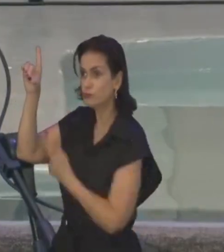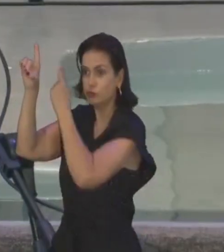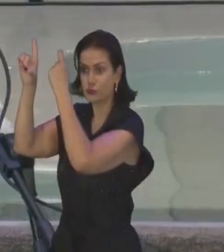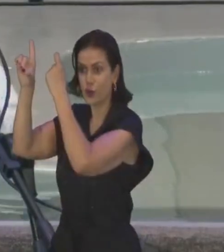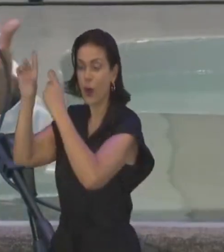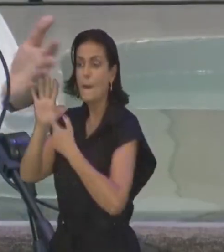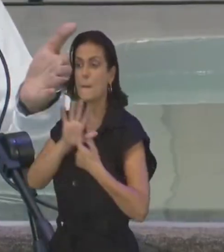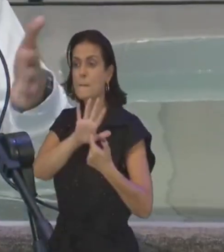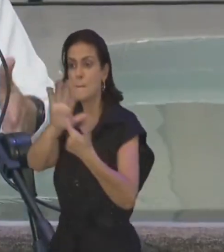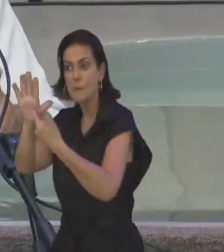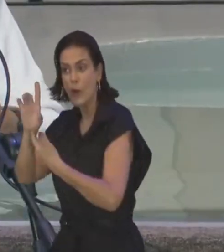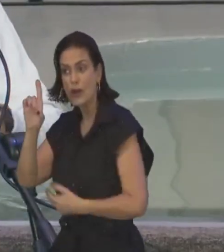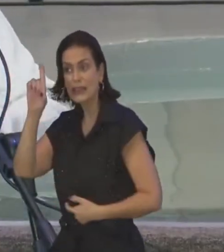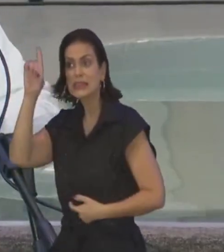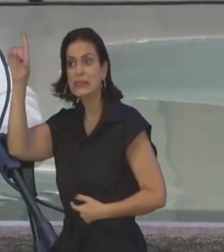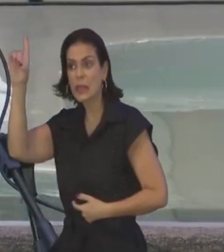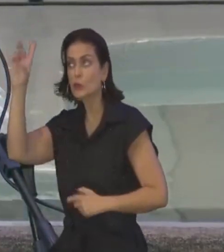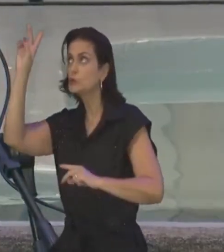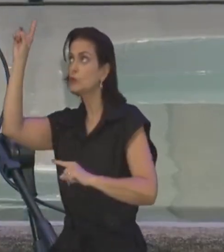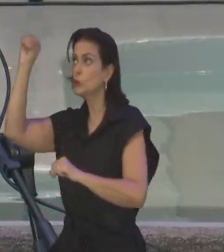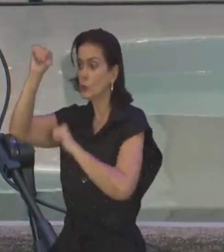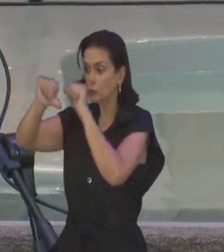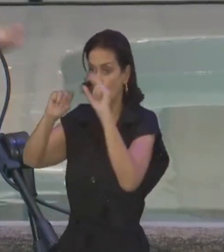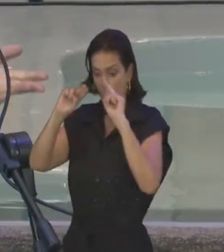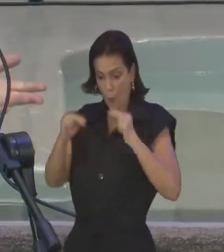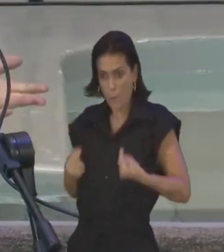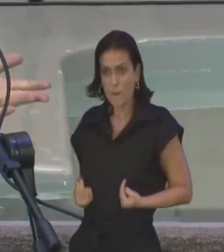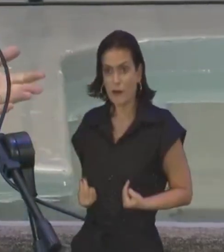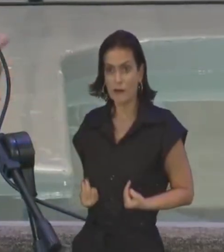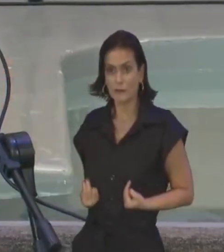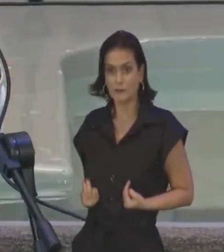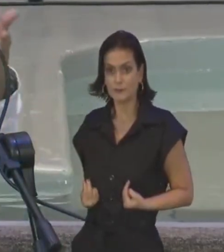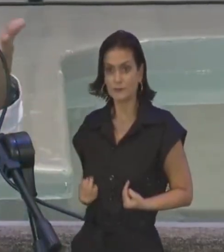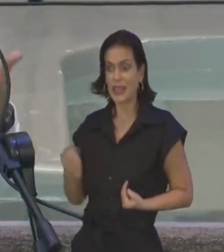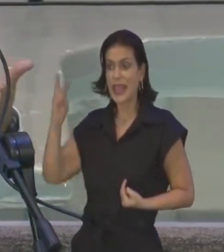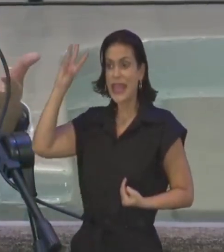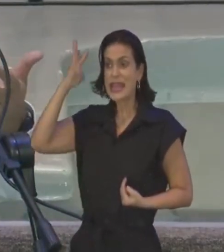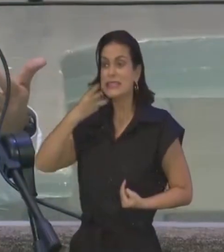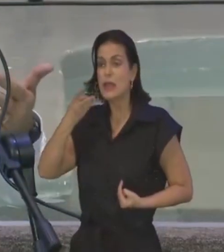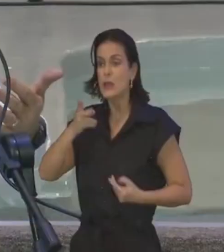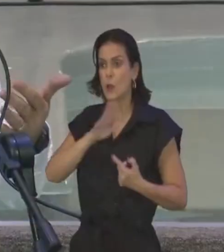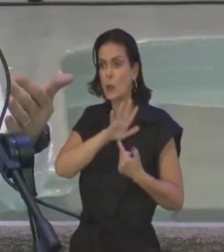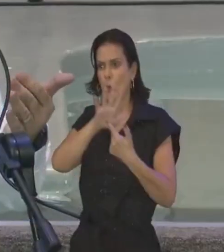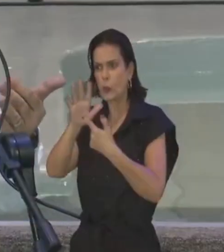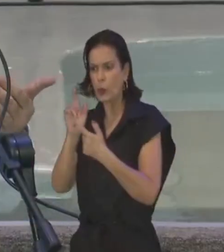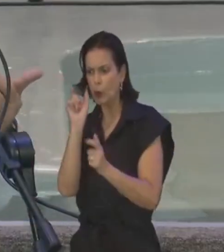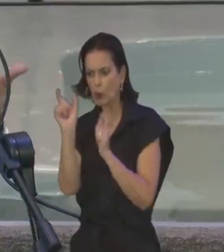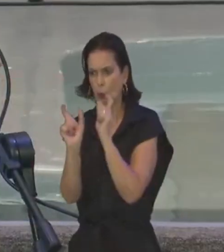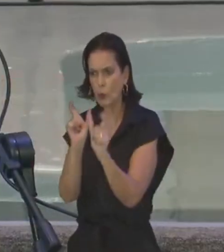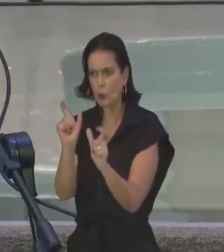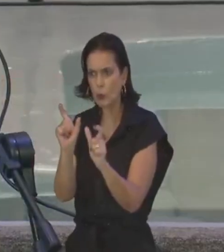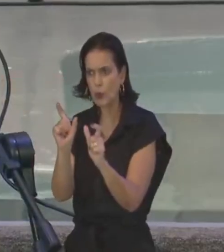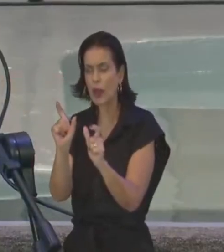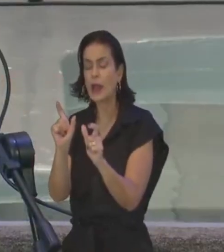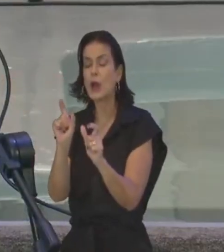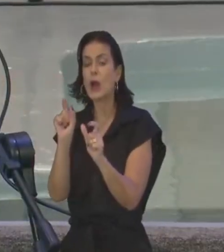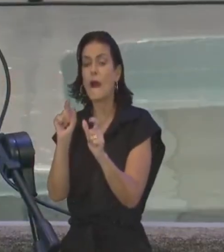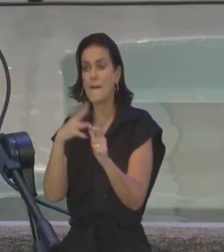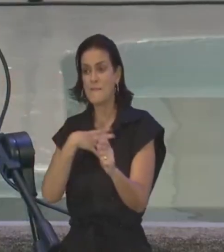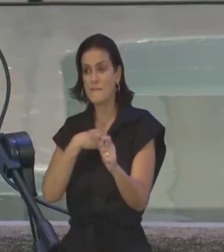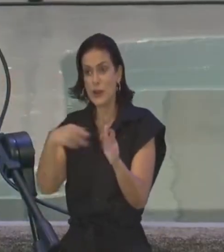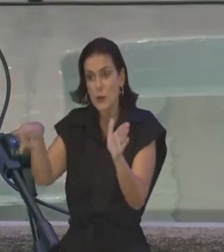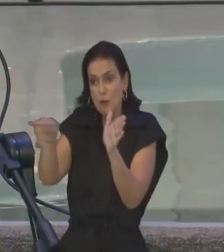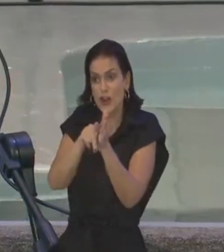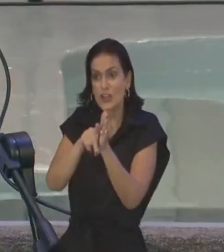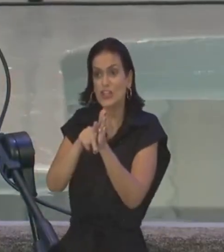ele mostra o Deus encarnado. O livro do profeta Isaías traz muitos adjetivos a respeito do Filho de